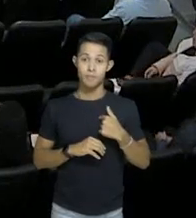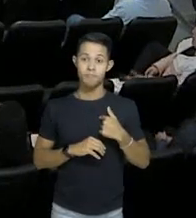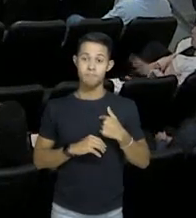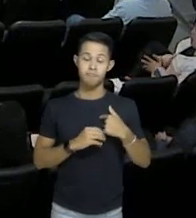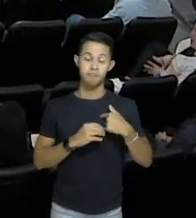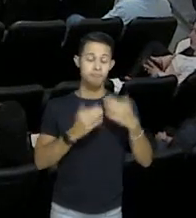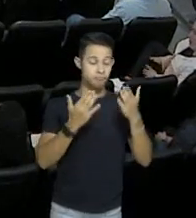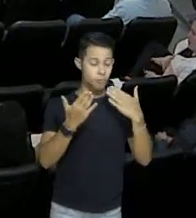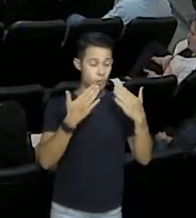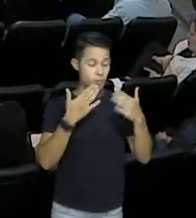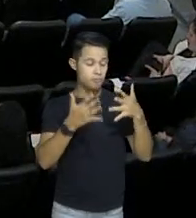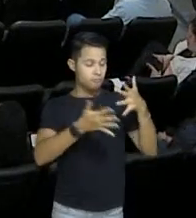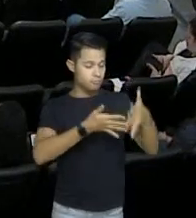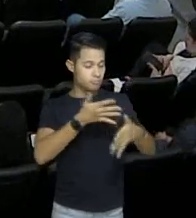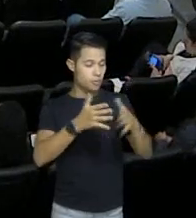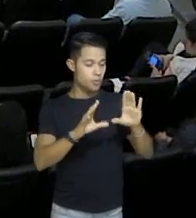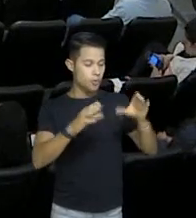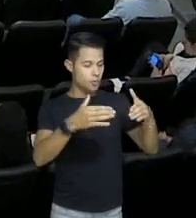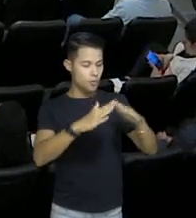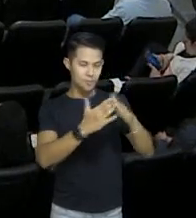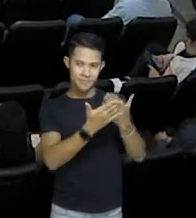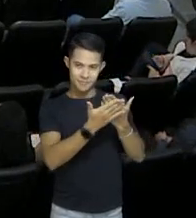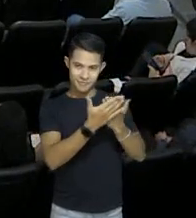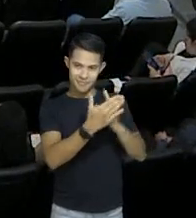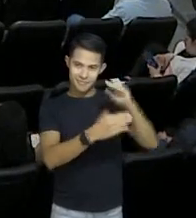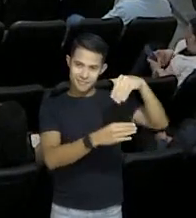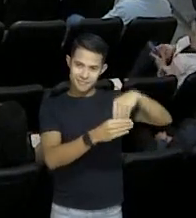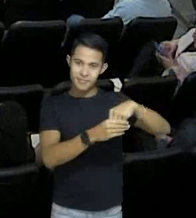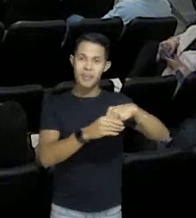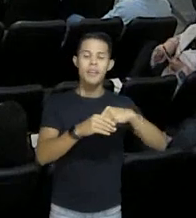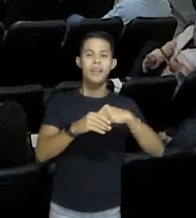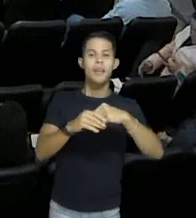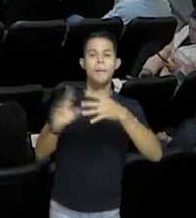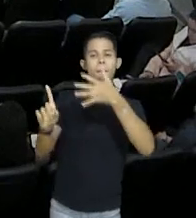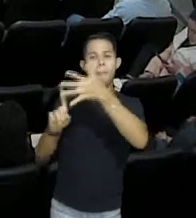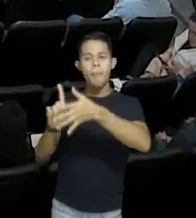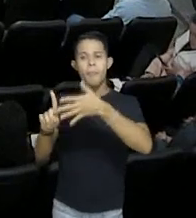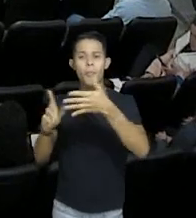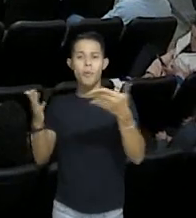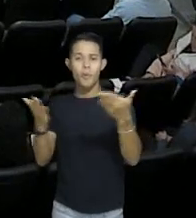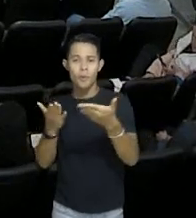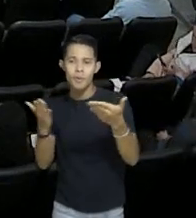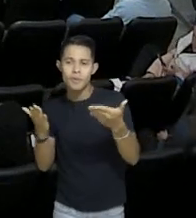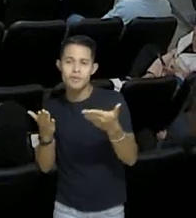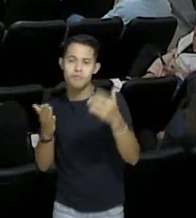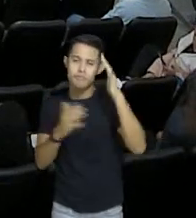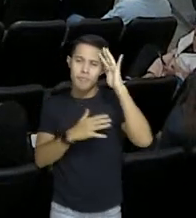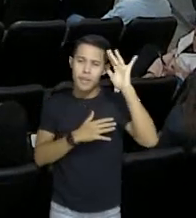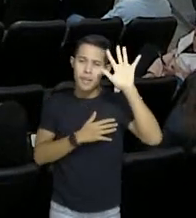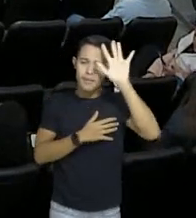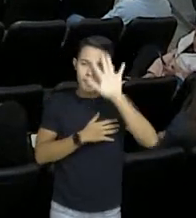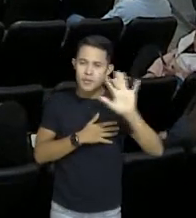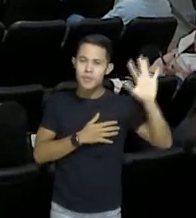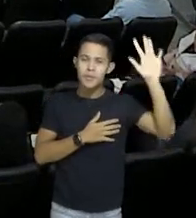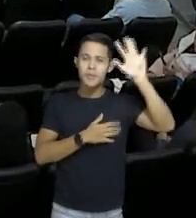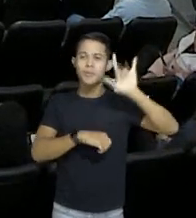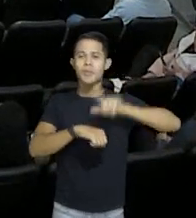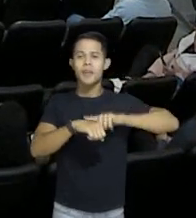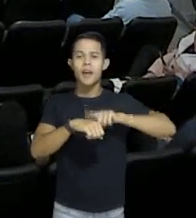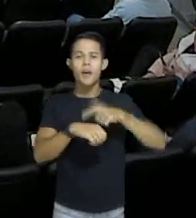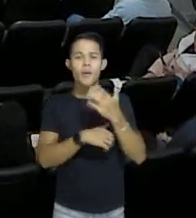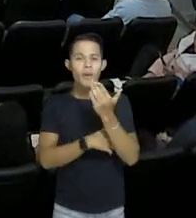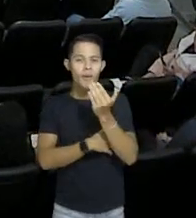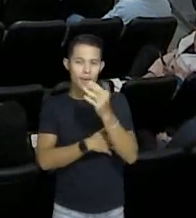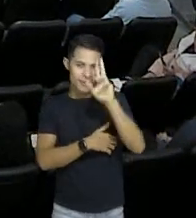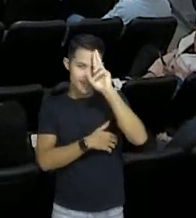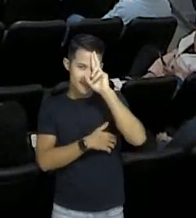que essas palestras, hoje, a gente estava refletindo na hora do almoço, como vem trazendo